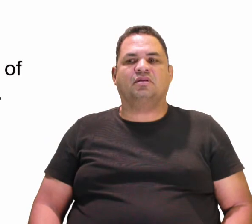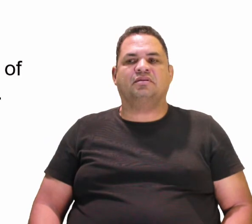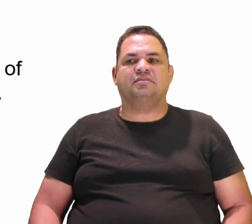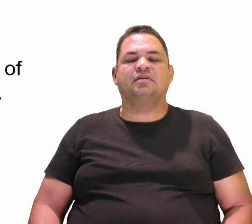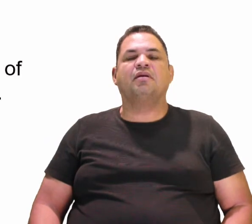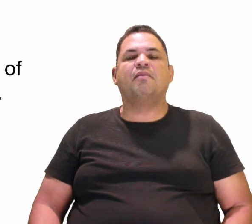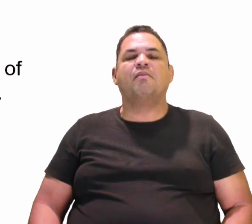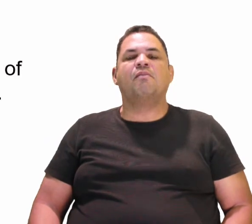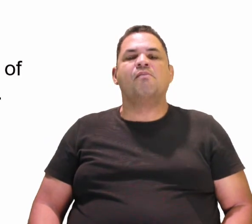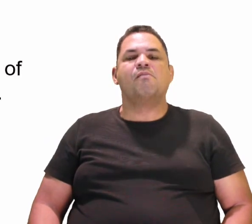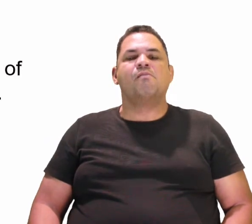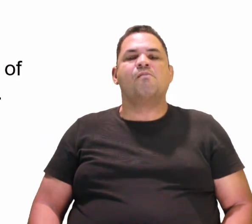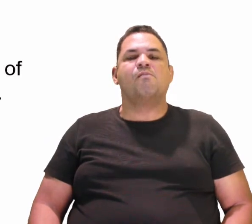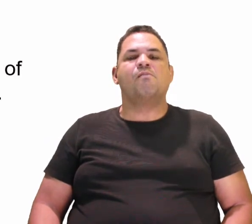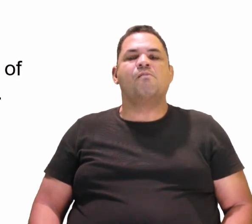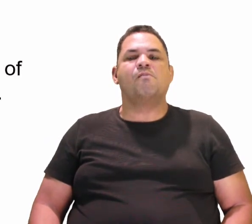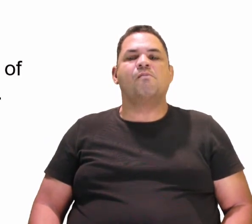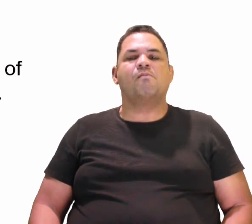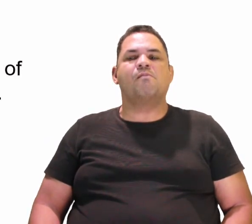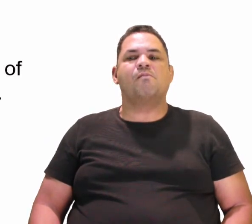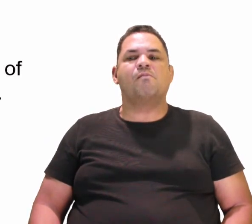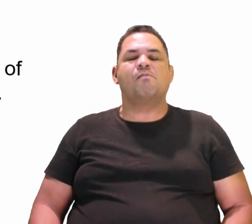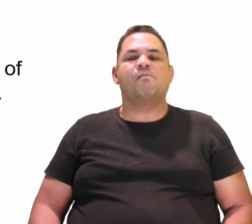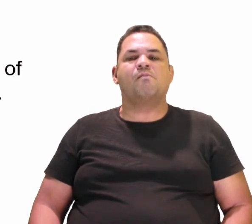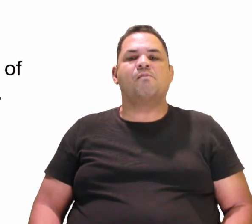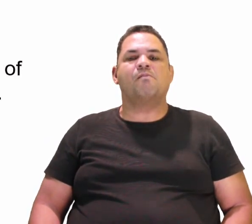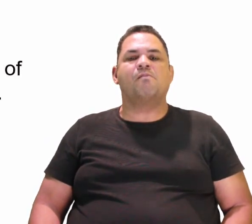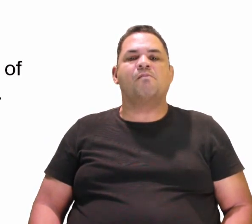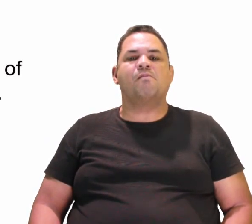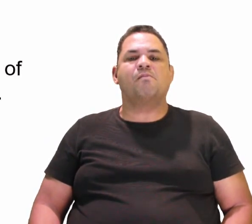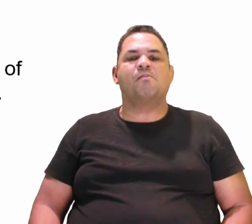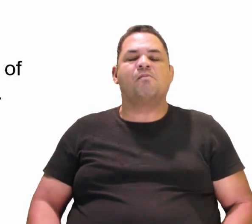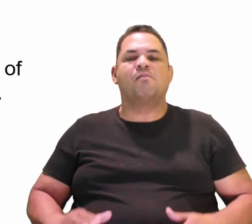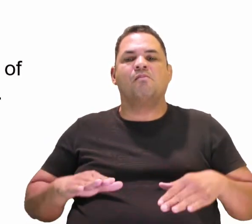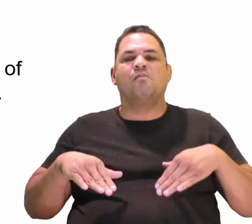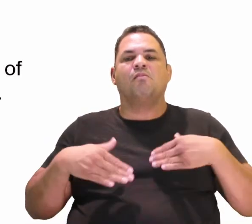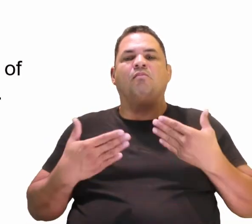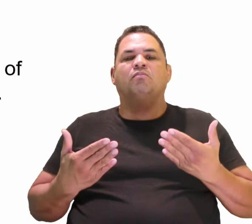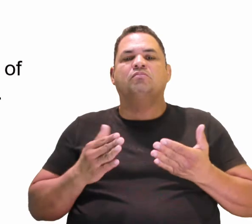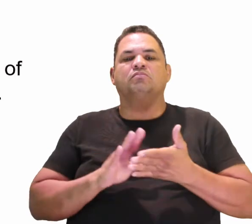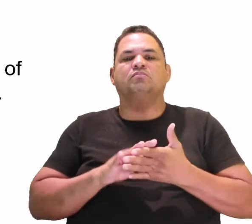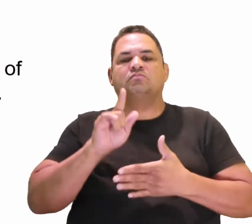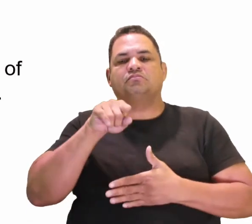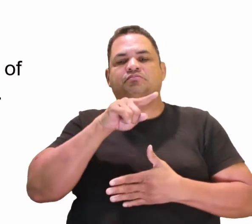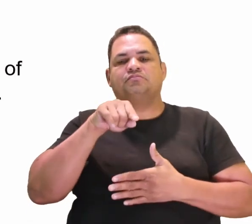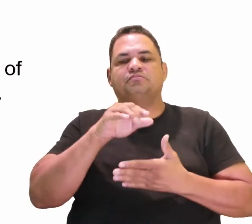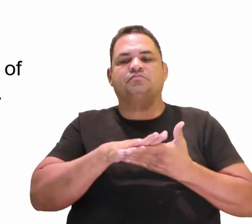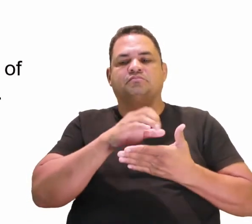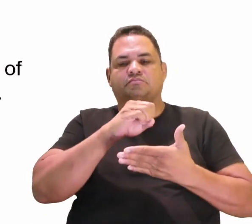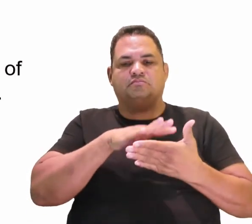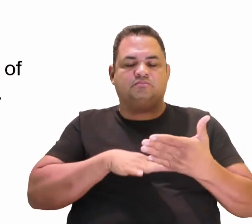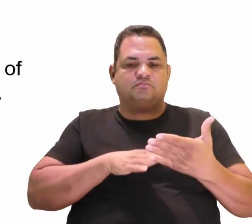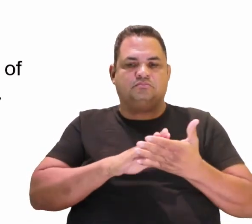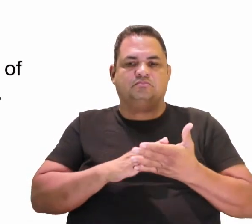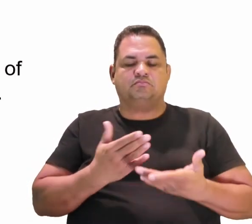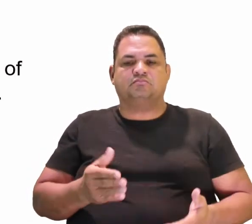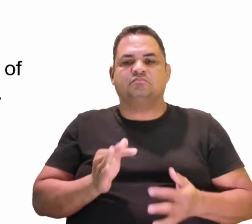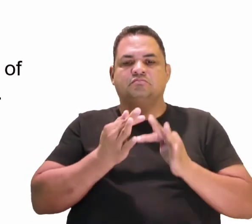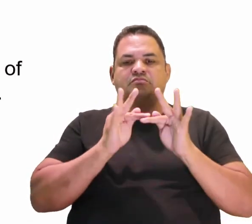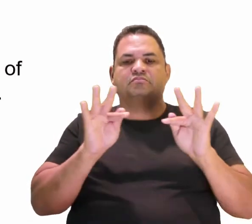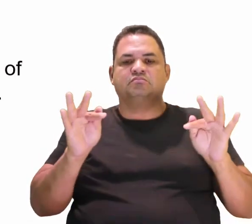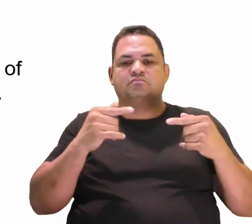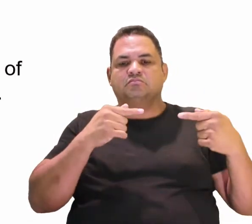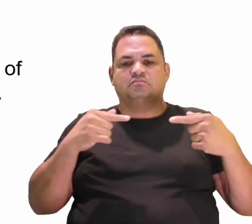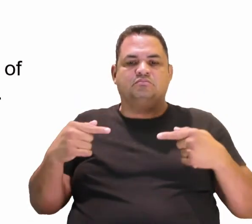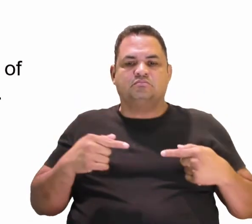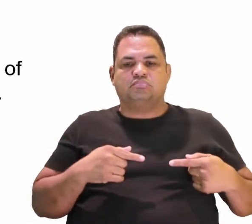questão aí do get physical, quais será que nós vamos marcar? Para a gente marcar as frases que estão